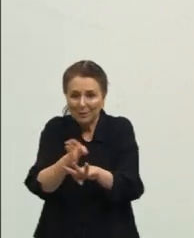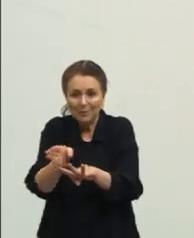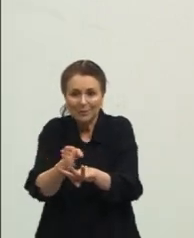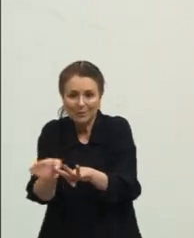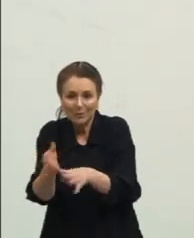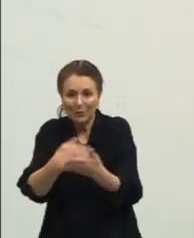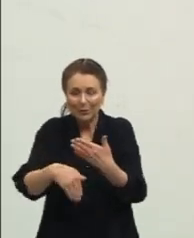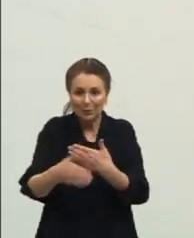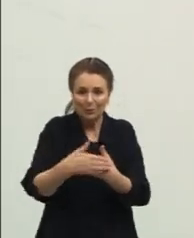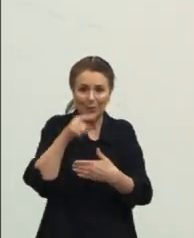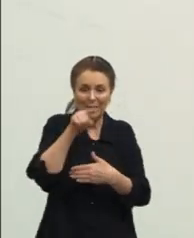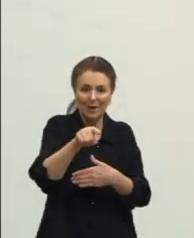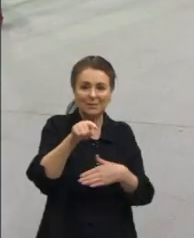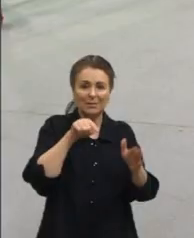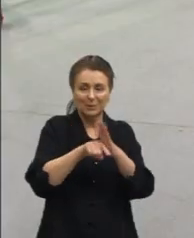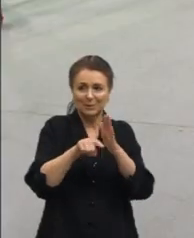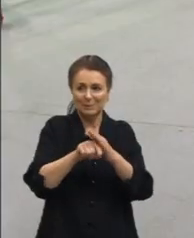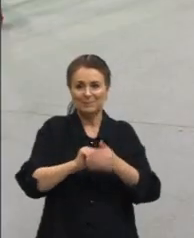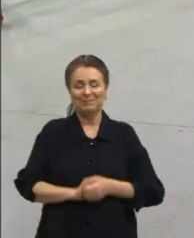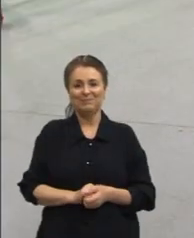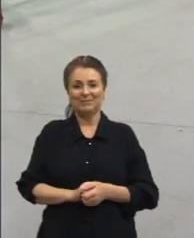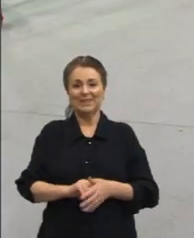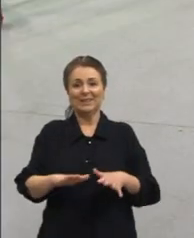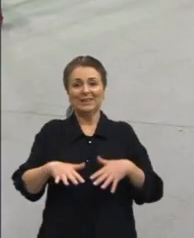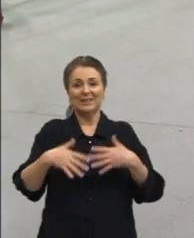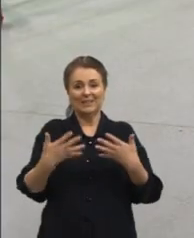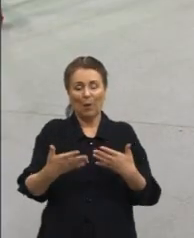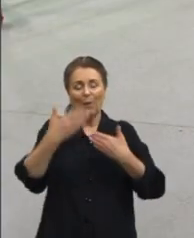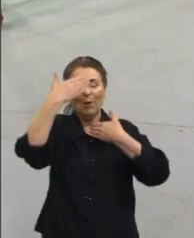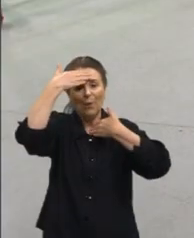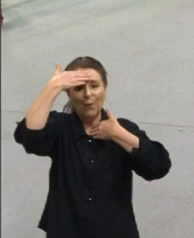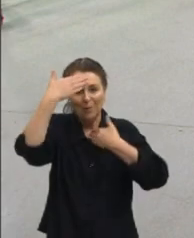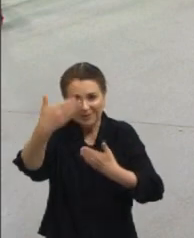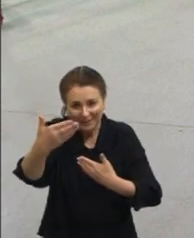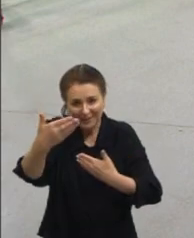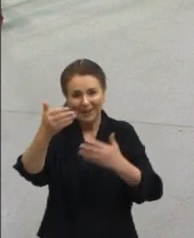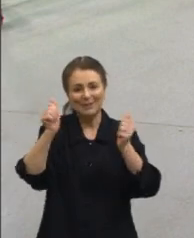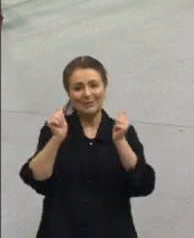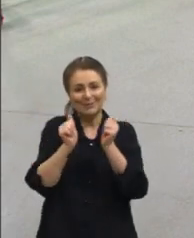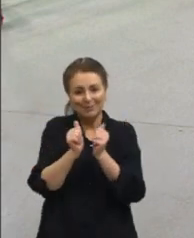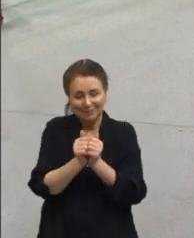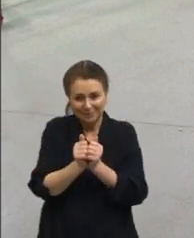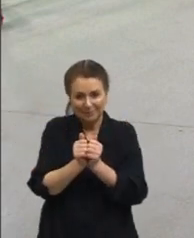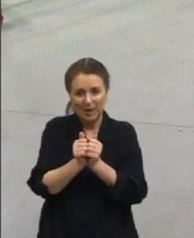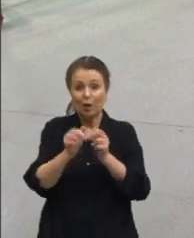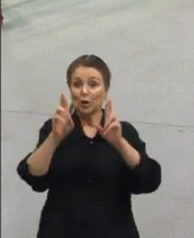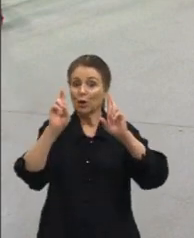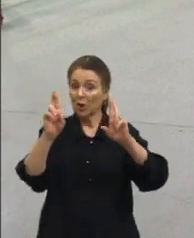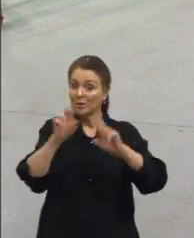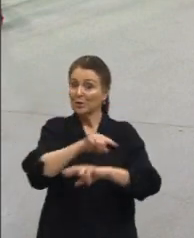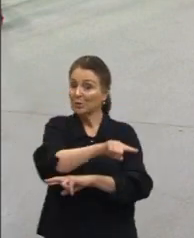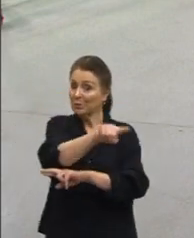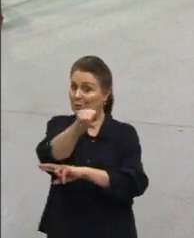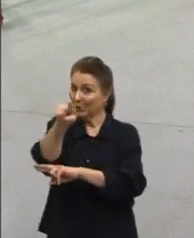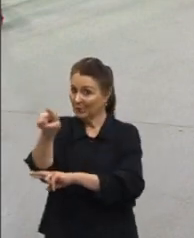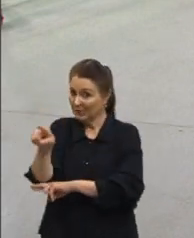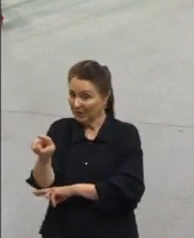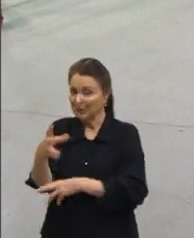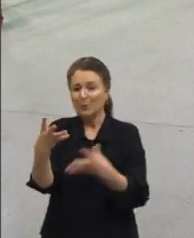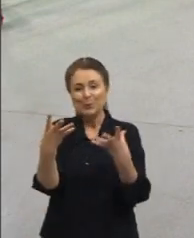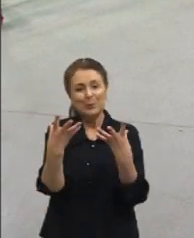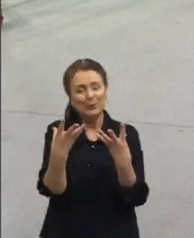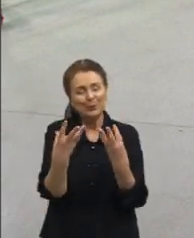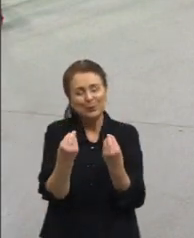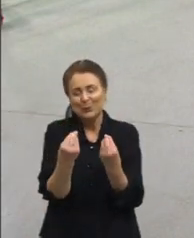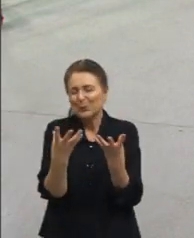essas questões todas e a gente quer então agradecer a audiência dizer que a Gente Tá torcendo por vocês e muito obrigado